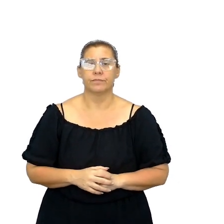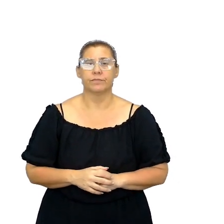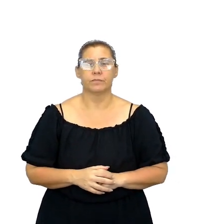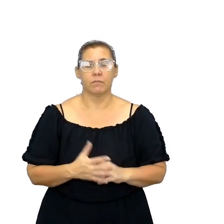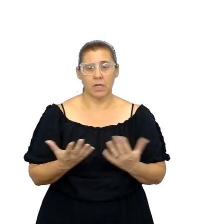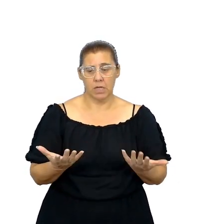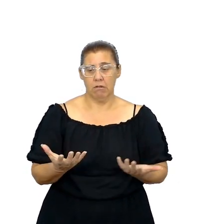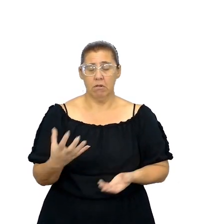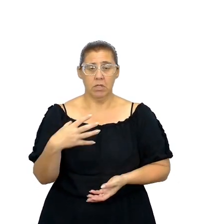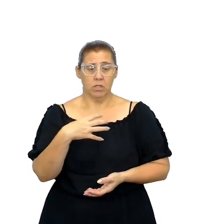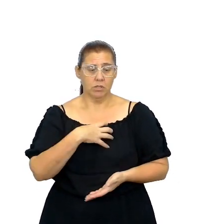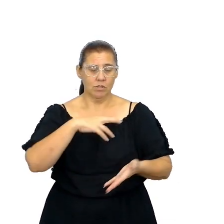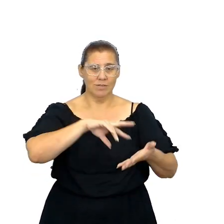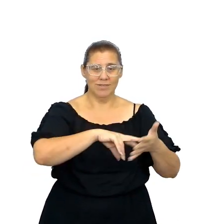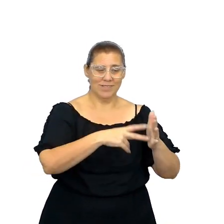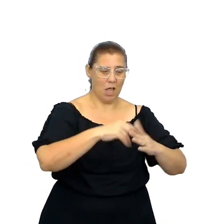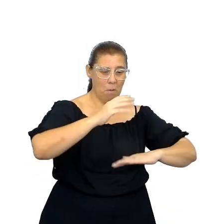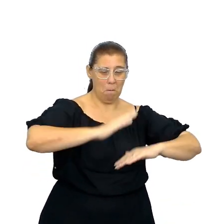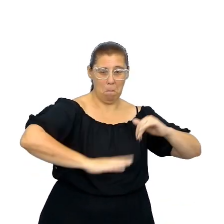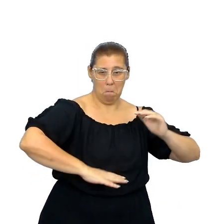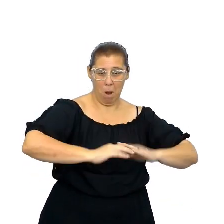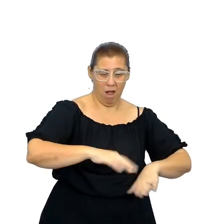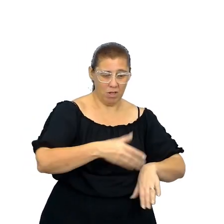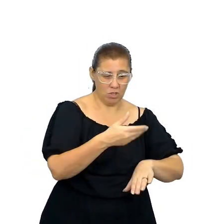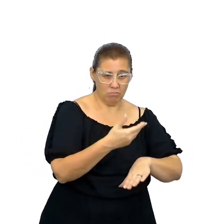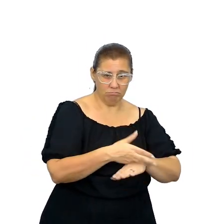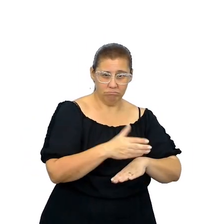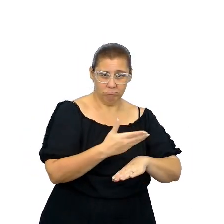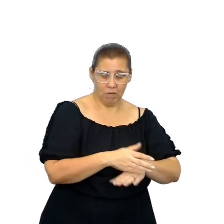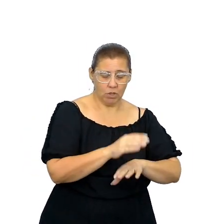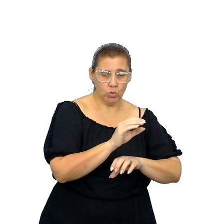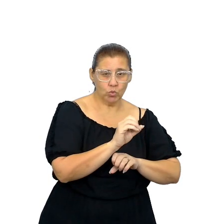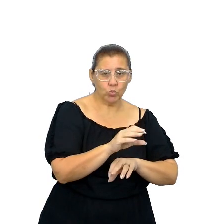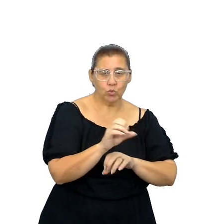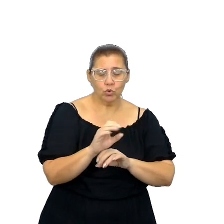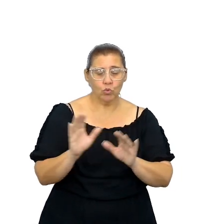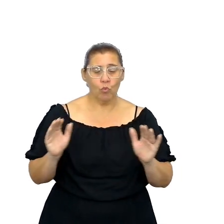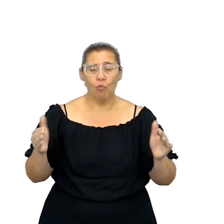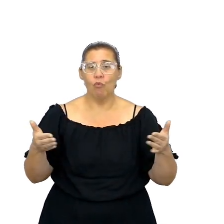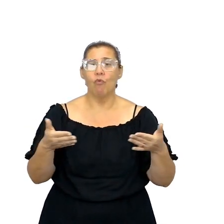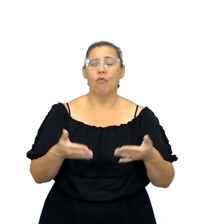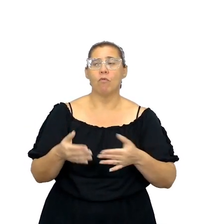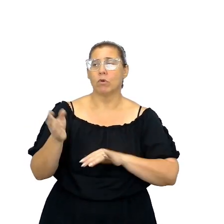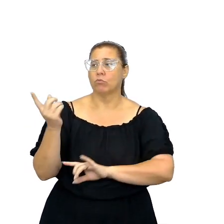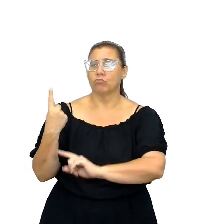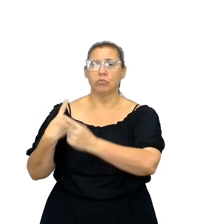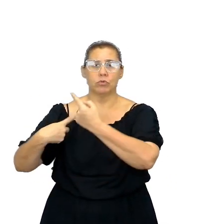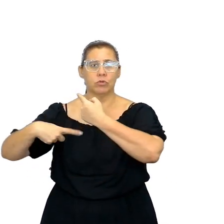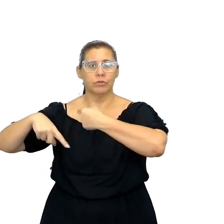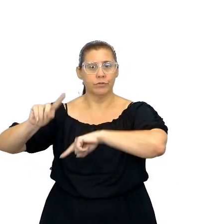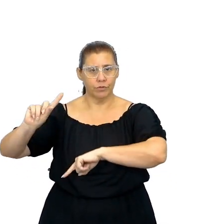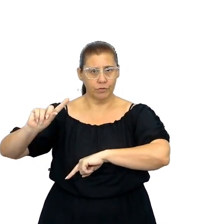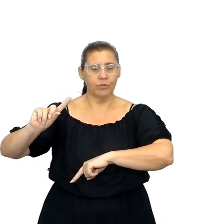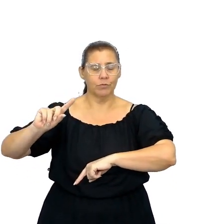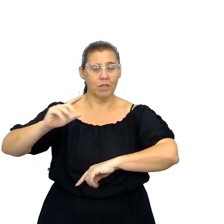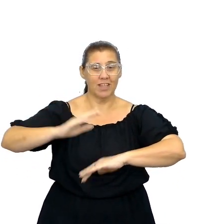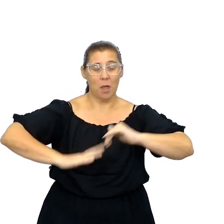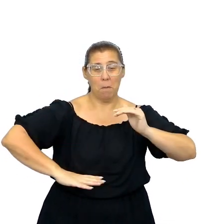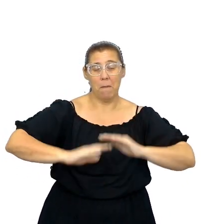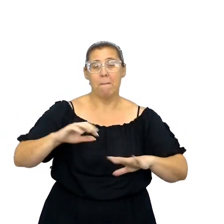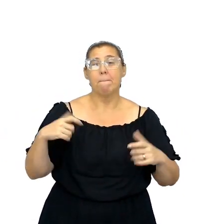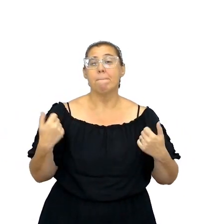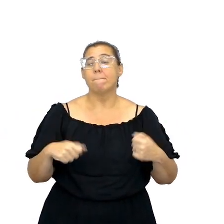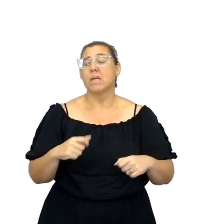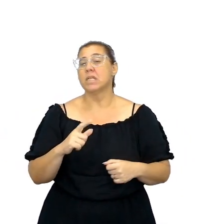nesse sentido, as práticas de ensino dessa língua e linguagem, com foco no desenvolvimento de habilidades,